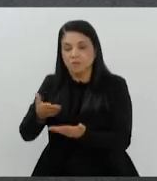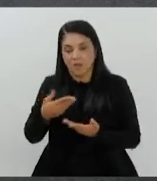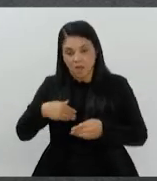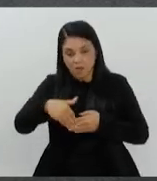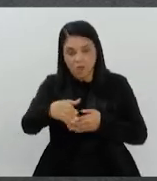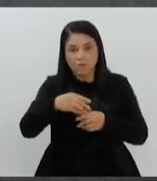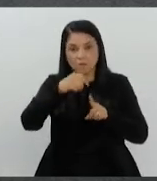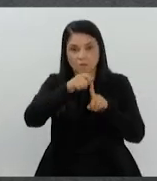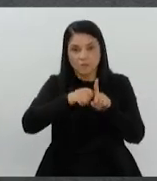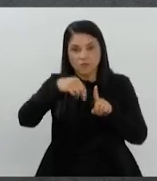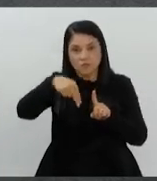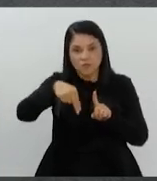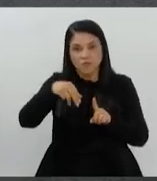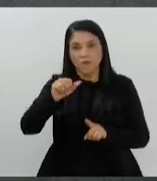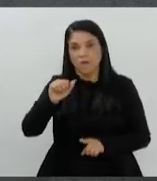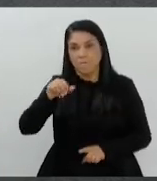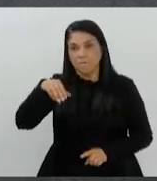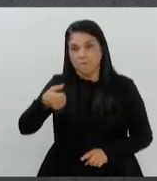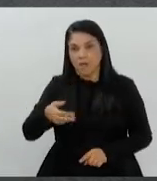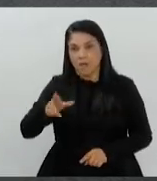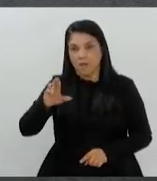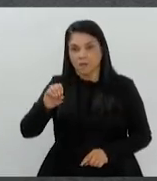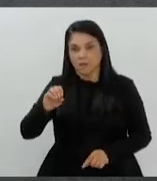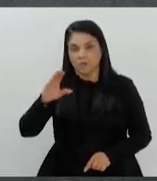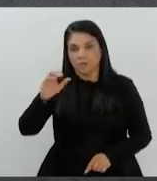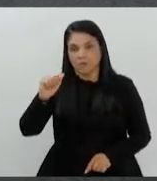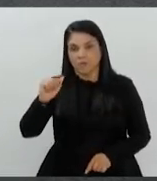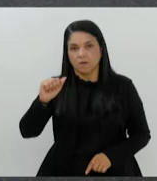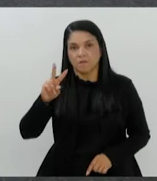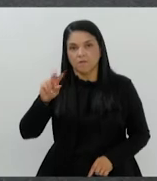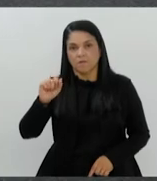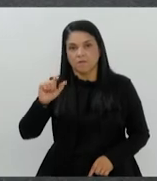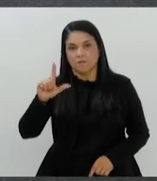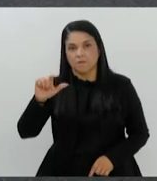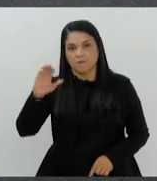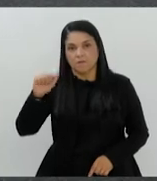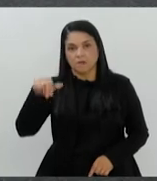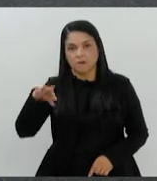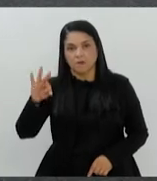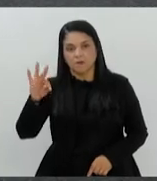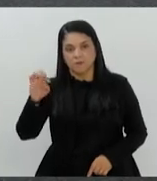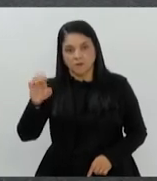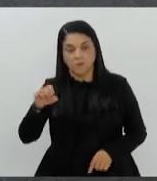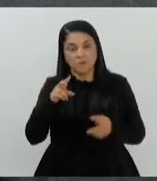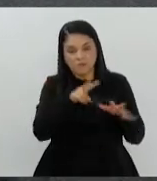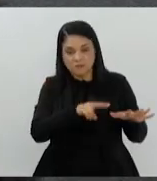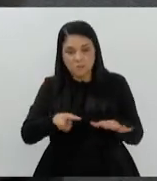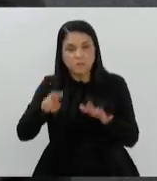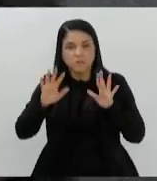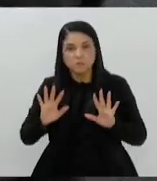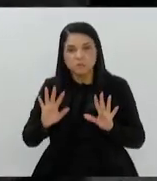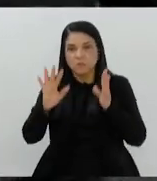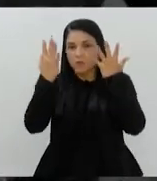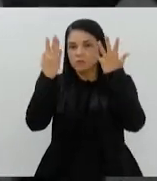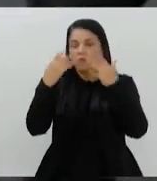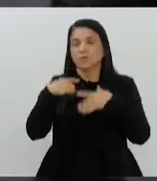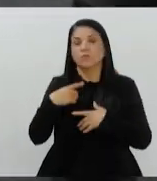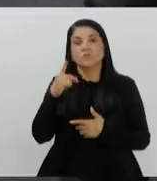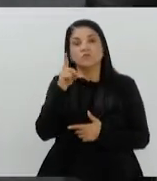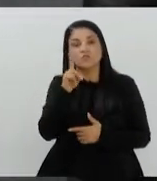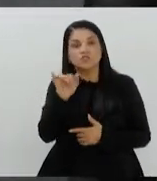escola Mário Cavalcante está fazendo uma semana de comemoração, porque é a data